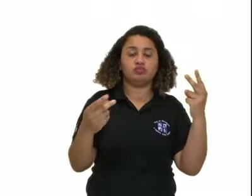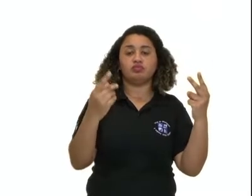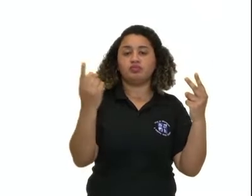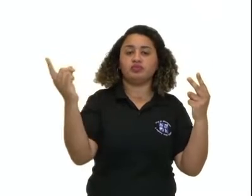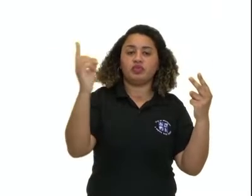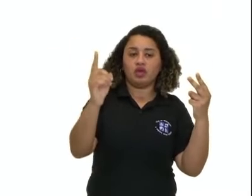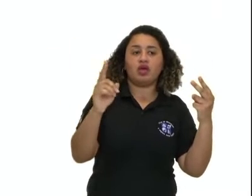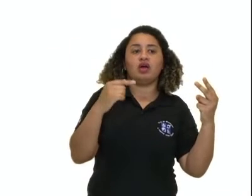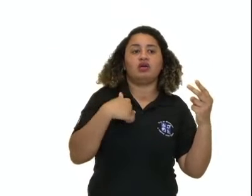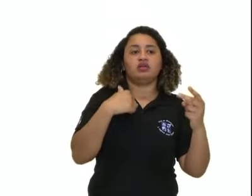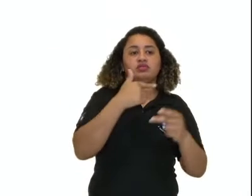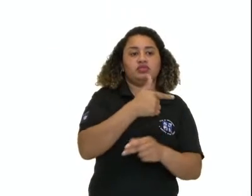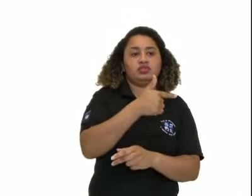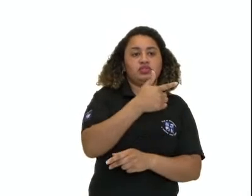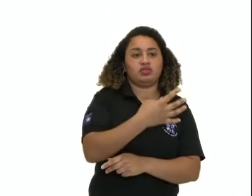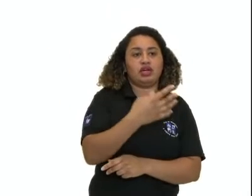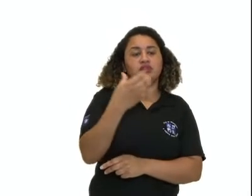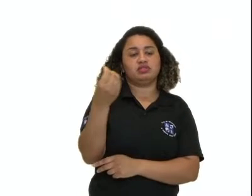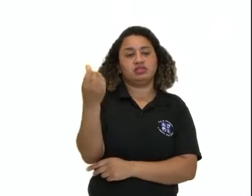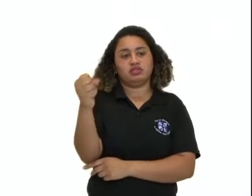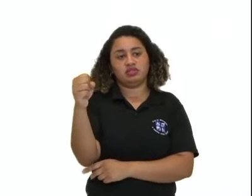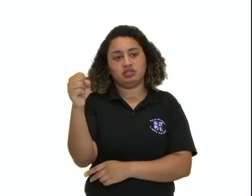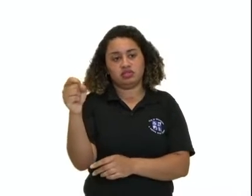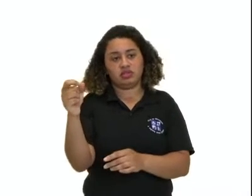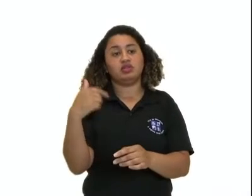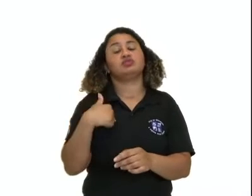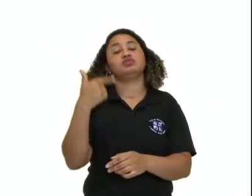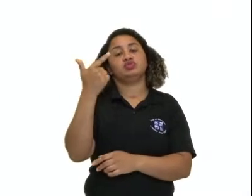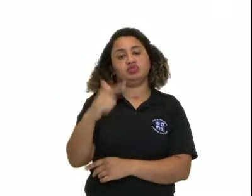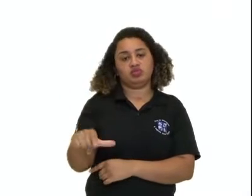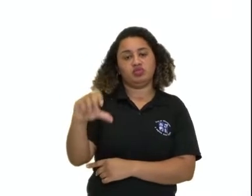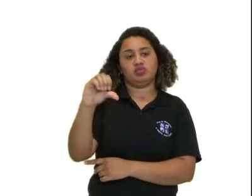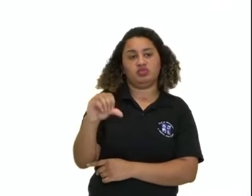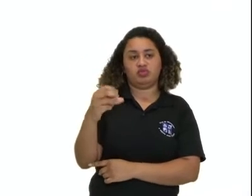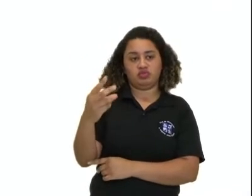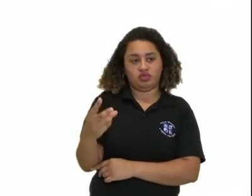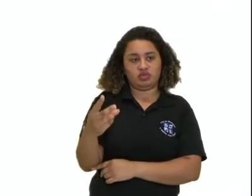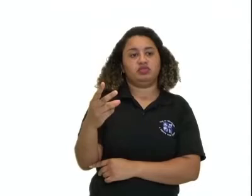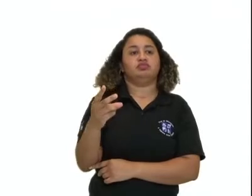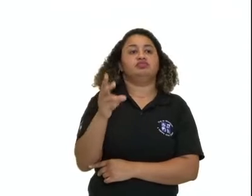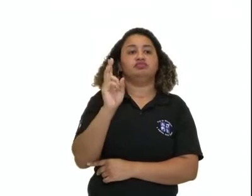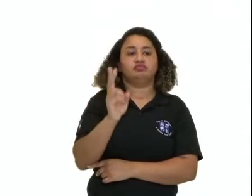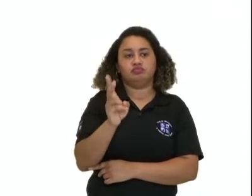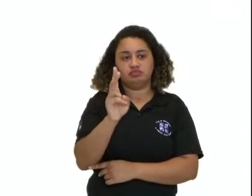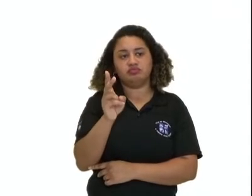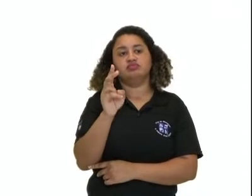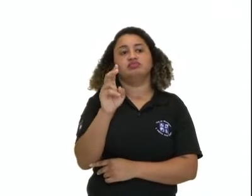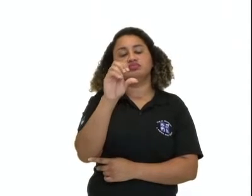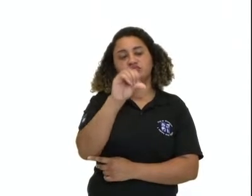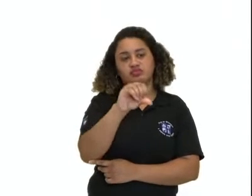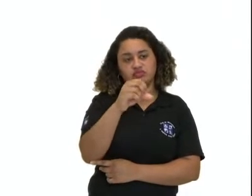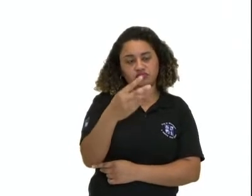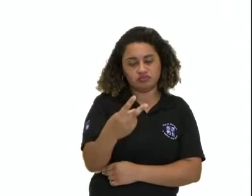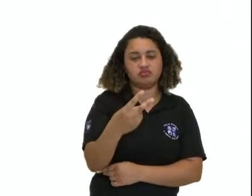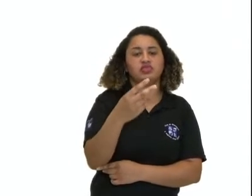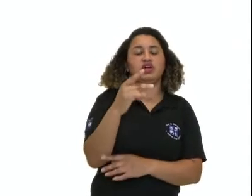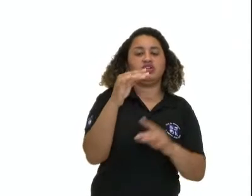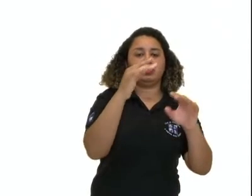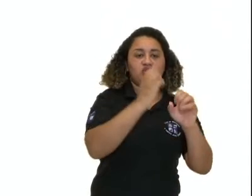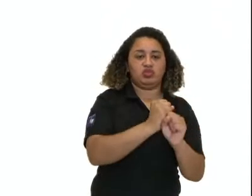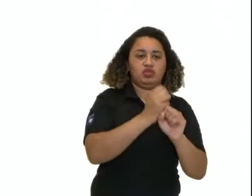penúltimo termo, 24 mais 68, novamente 92. Na sequência, 28